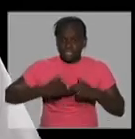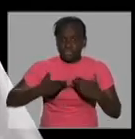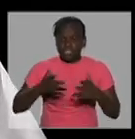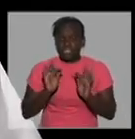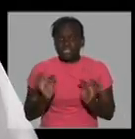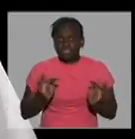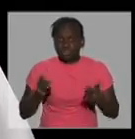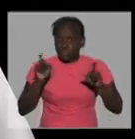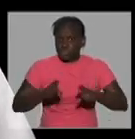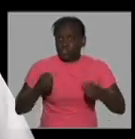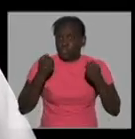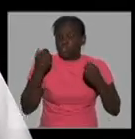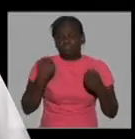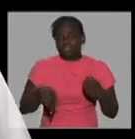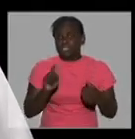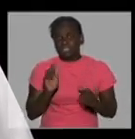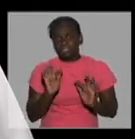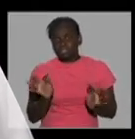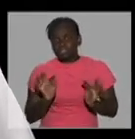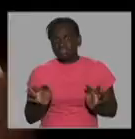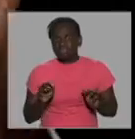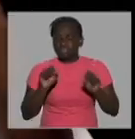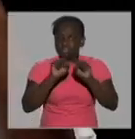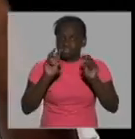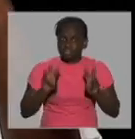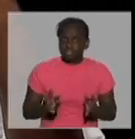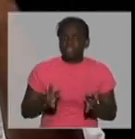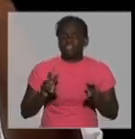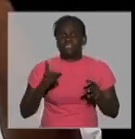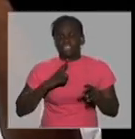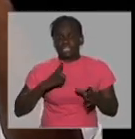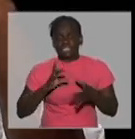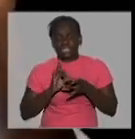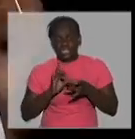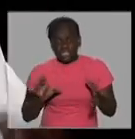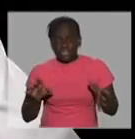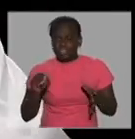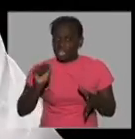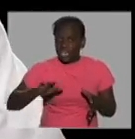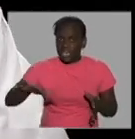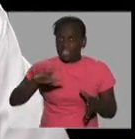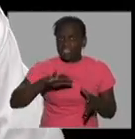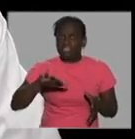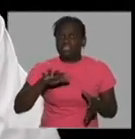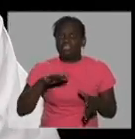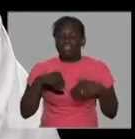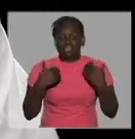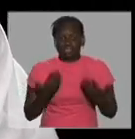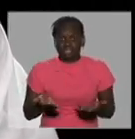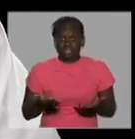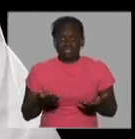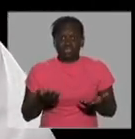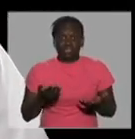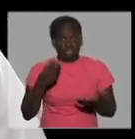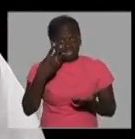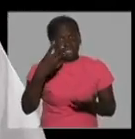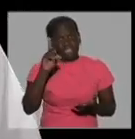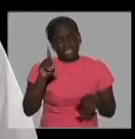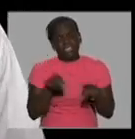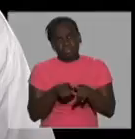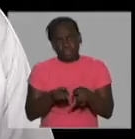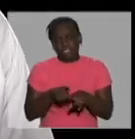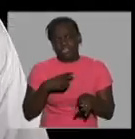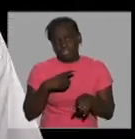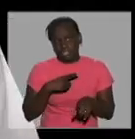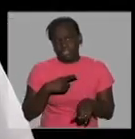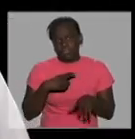mais simples, computadores não tão potentes, já existem softwares livres nessa área. Então, no 3D também